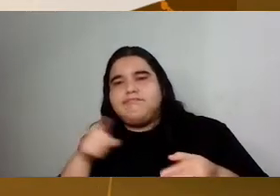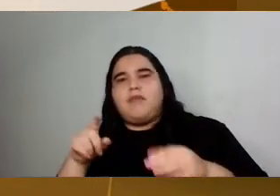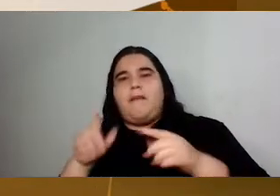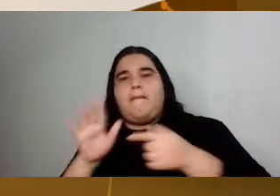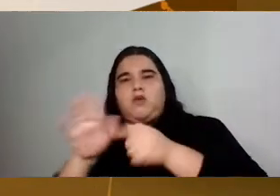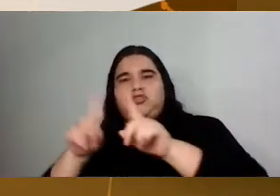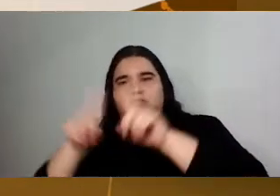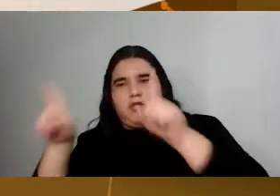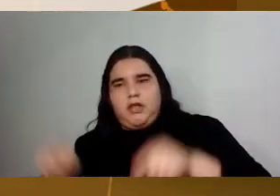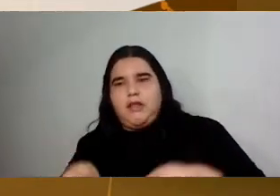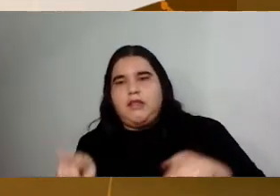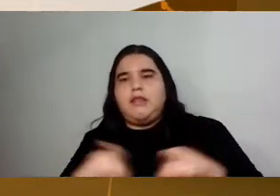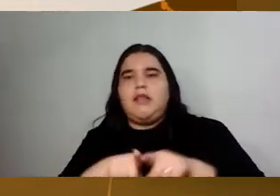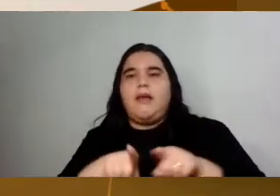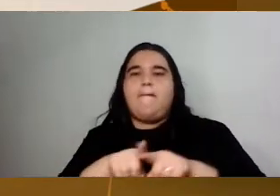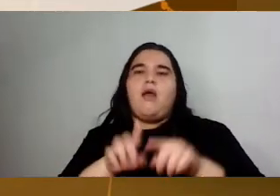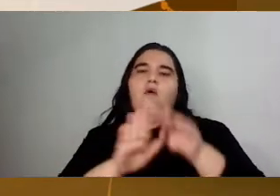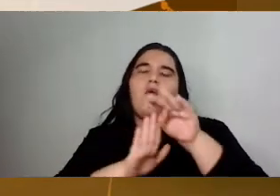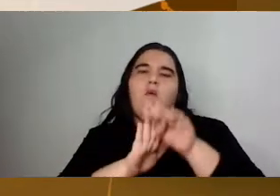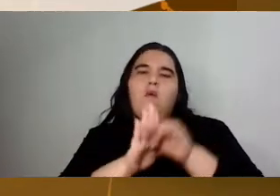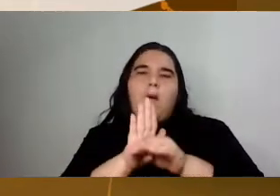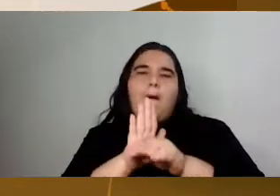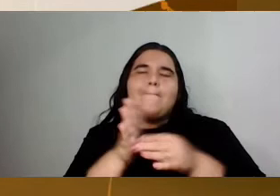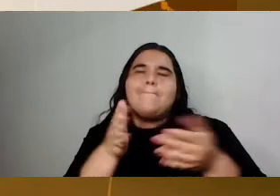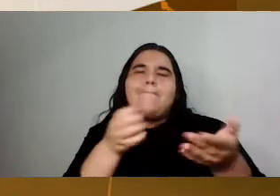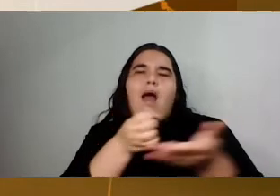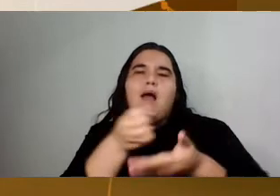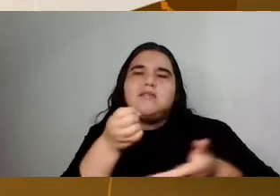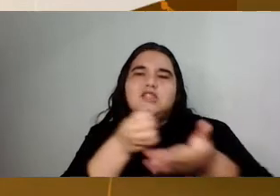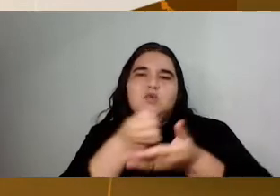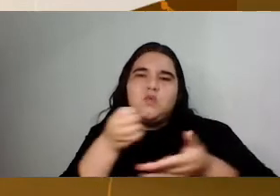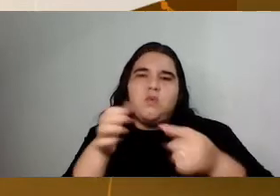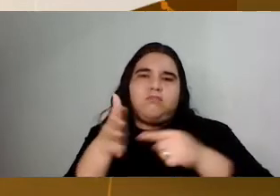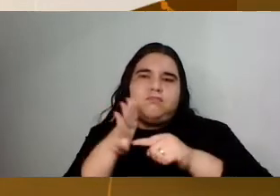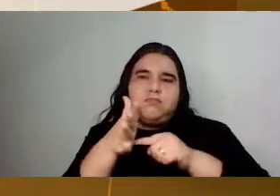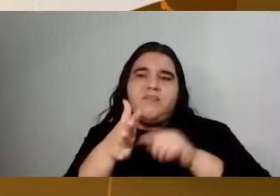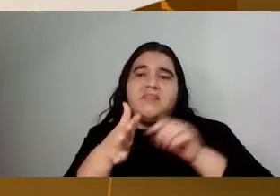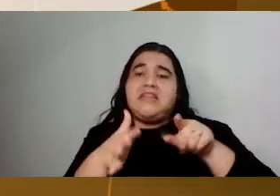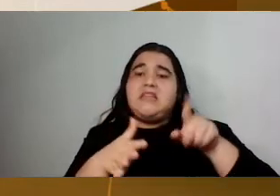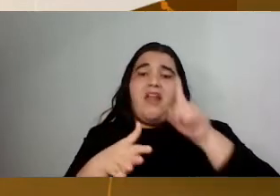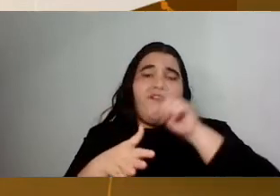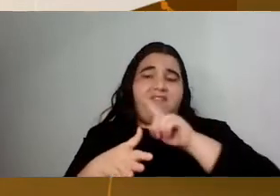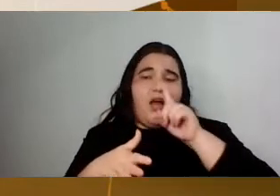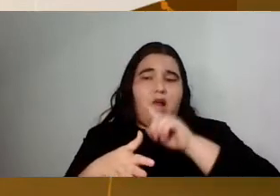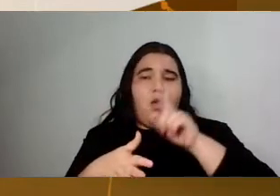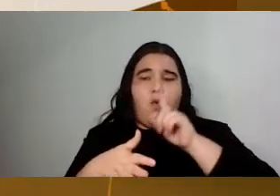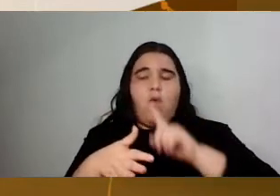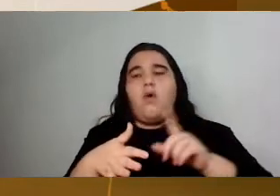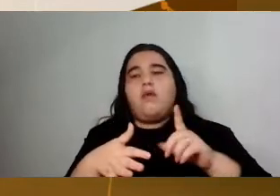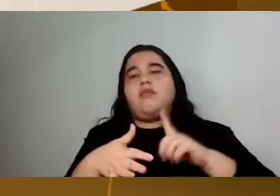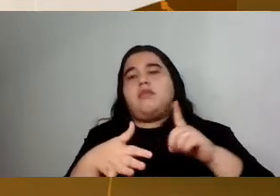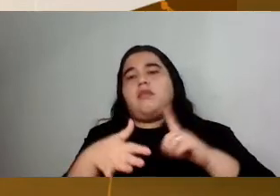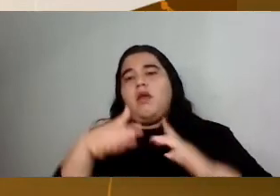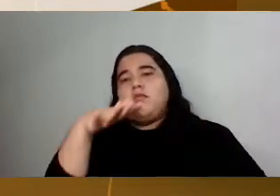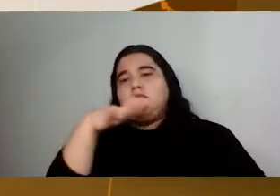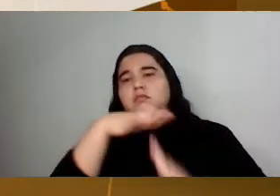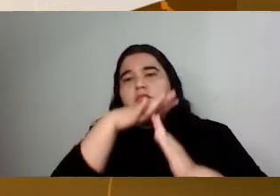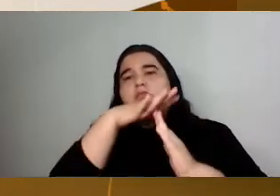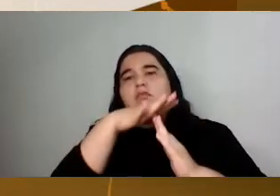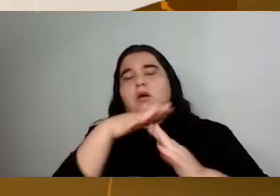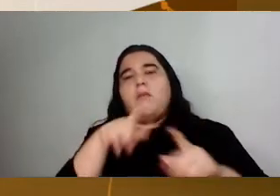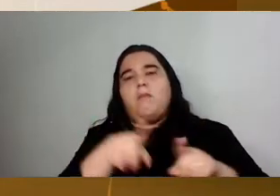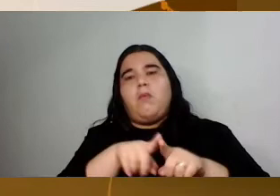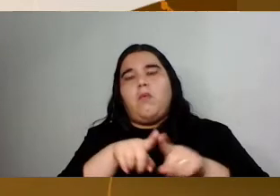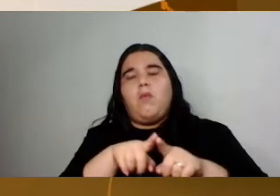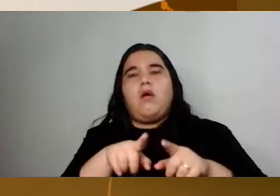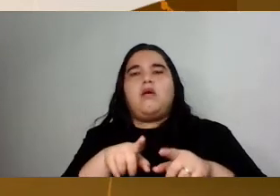nível mínimo do transformador. Então, se ele falhou, ele vai atingir o nível mínimo do transformador pelo sensor de nível,